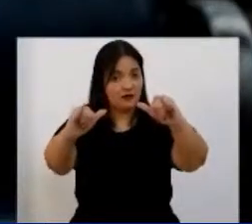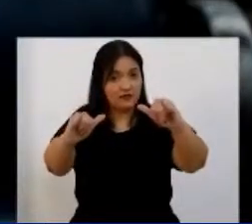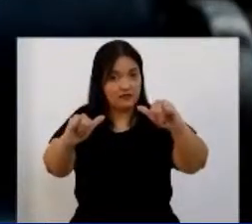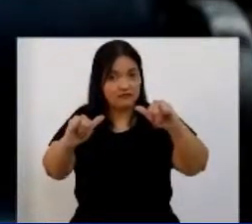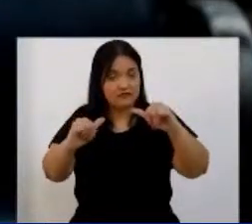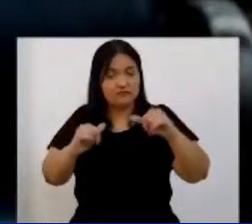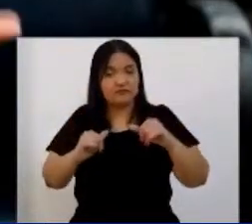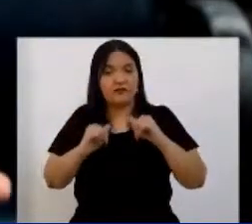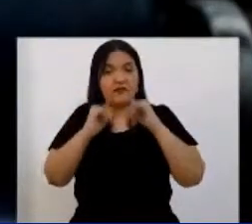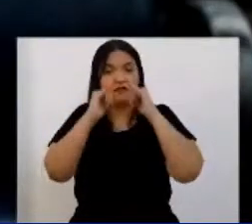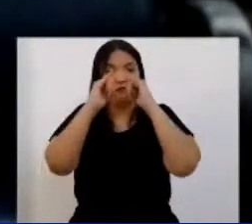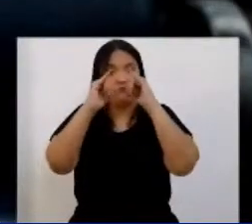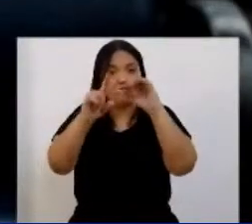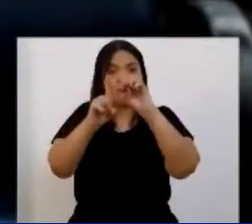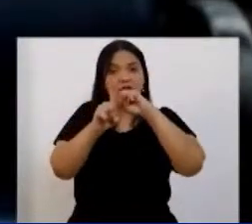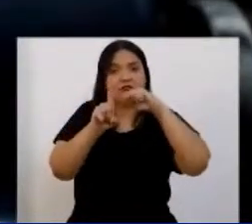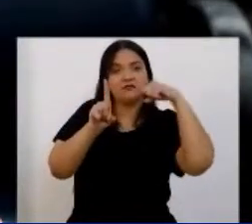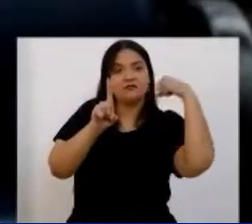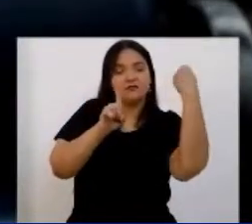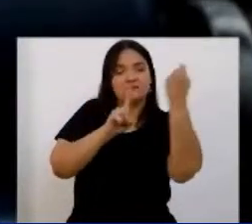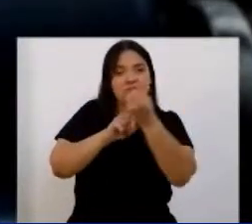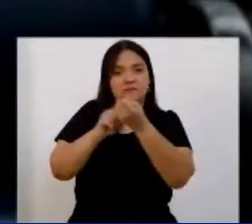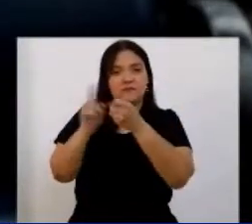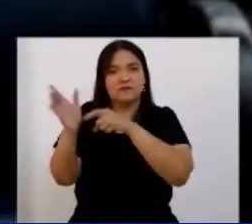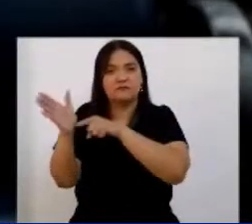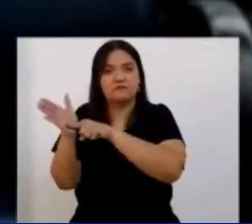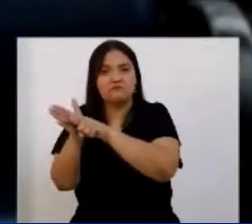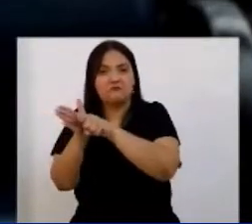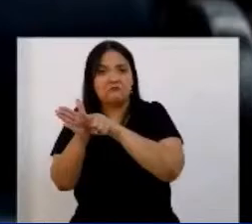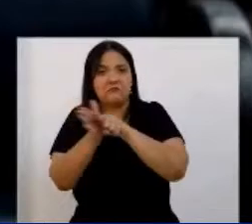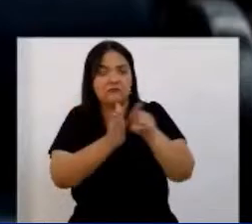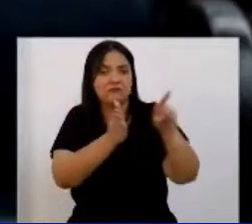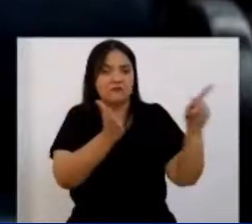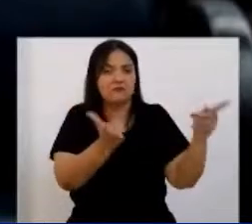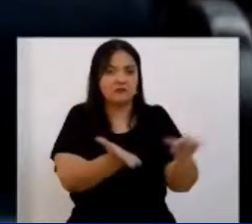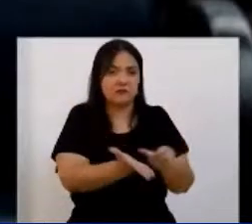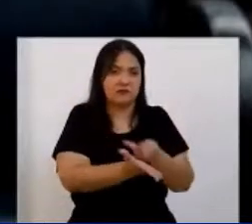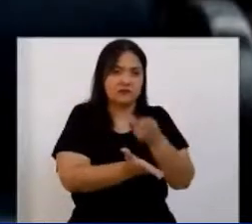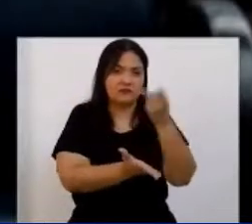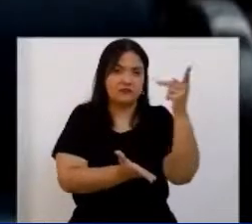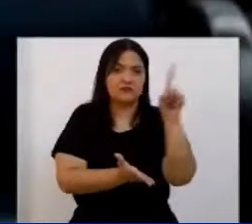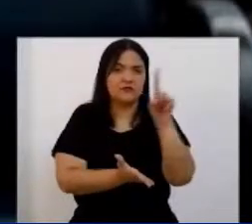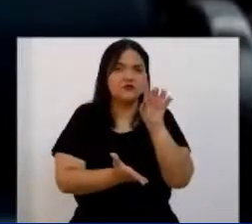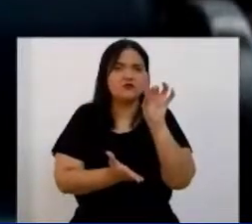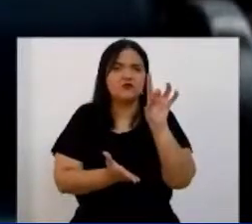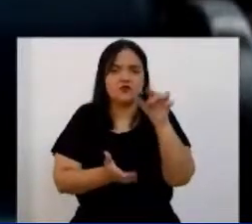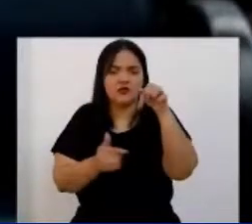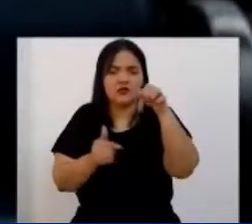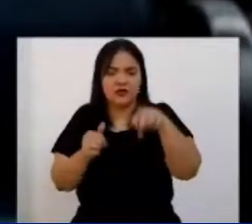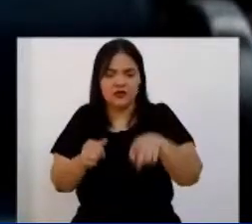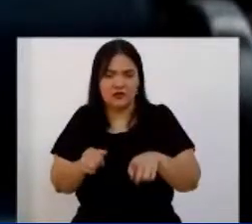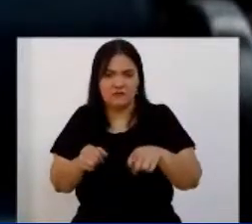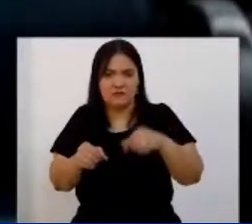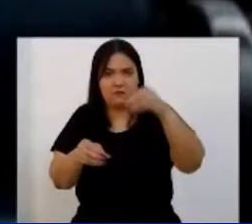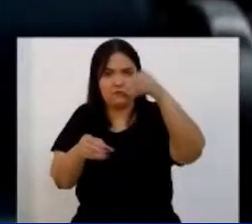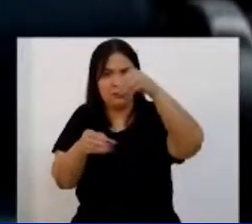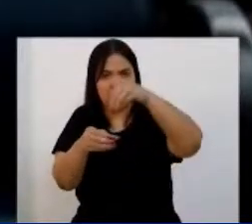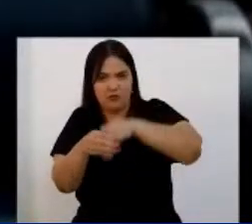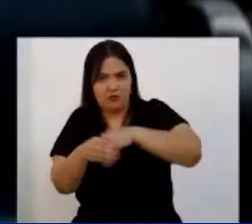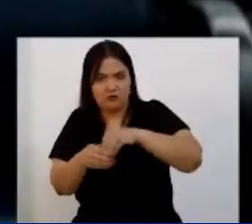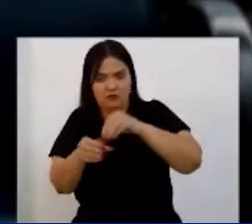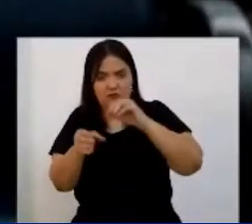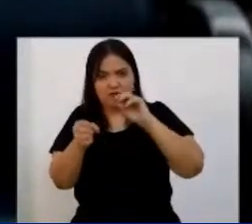divulgar, de informar a comunidade dessas pesquisas. Então, não só as nossas